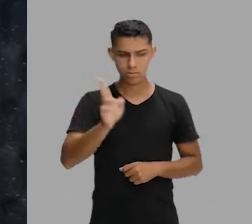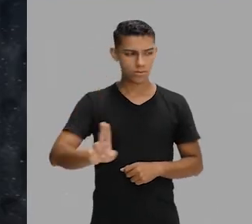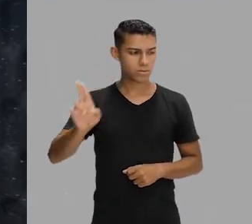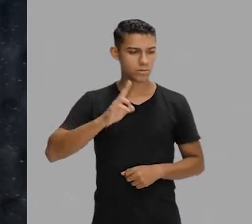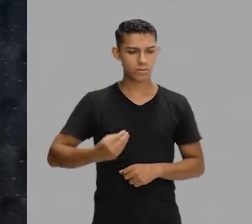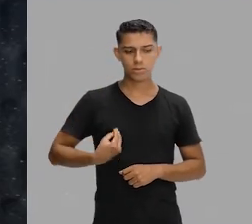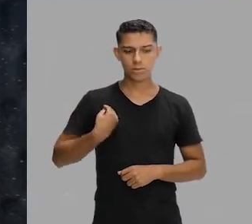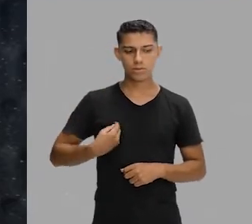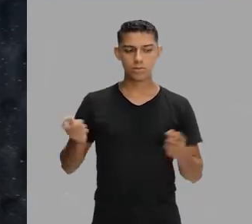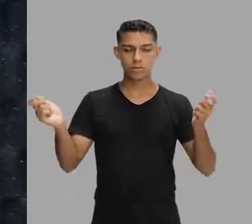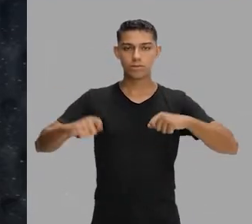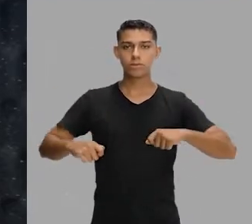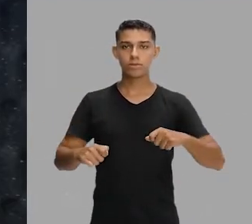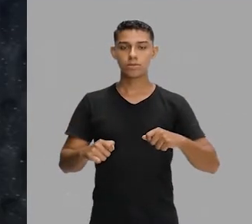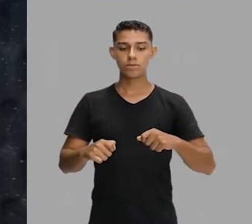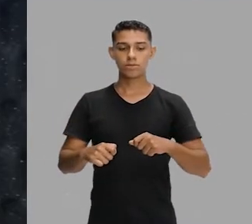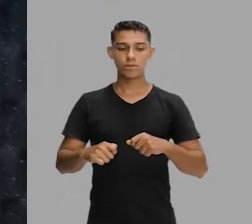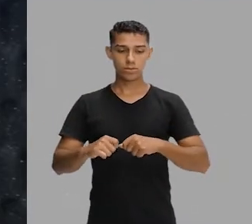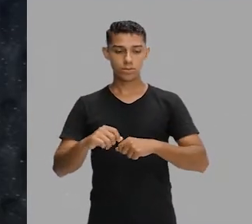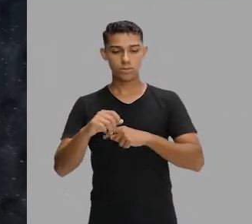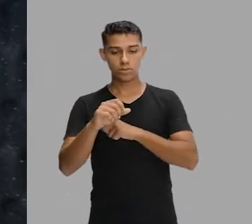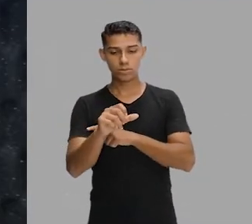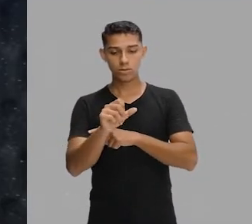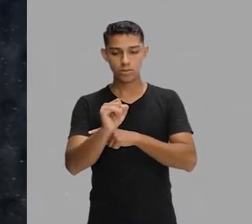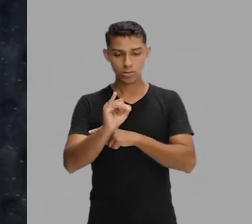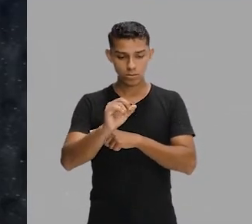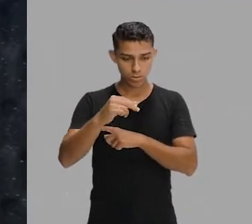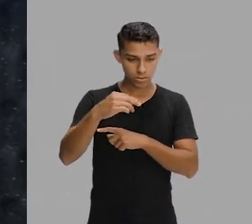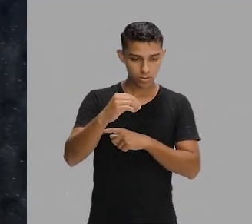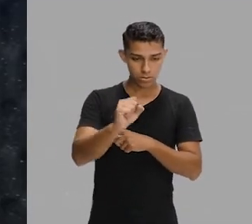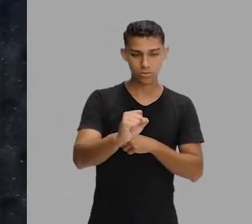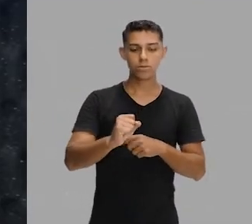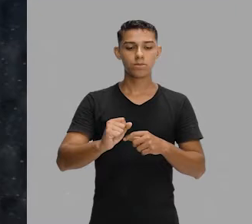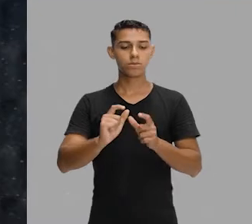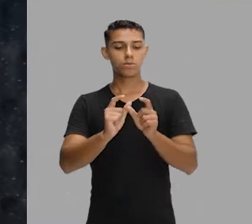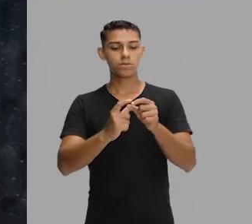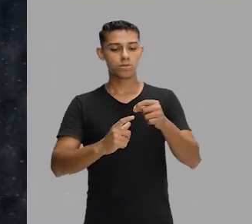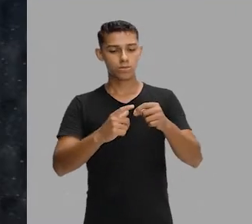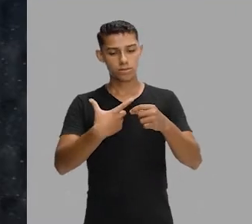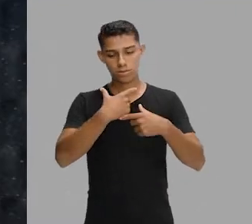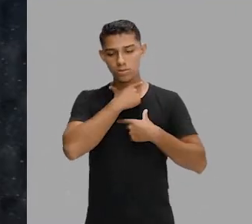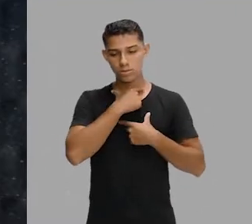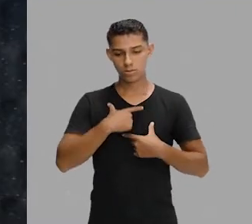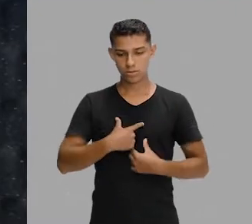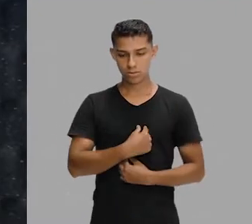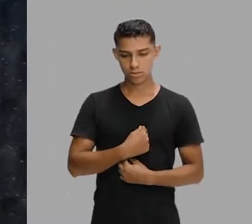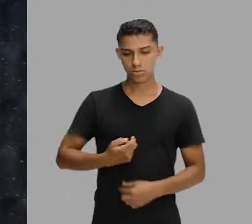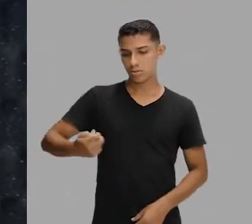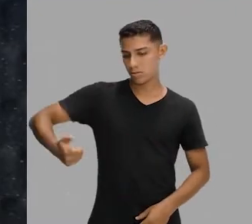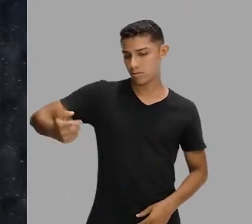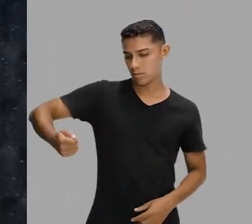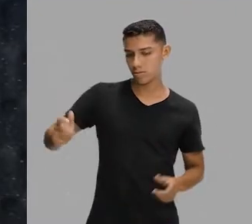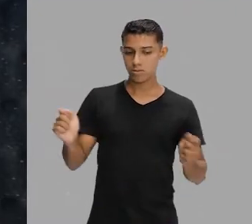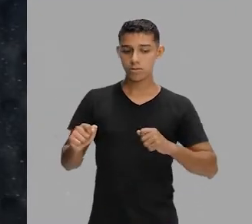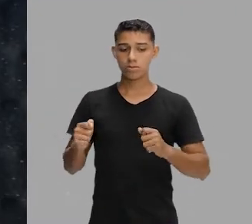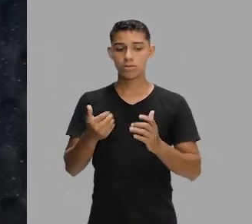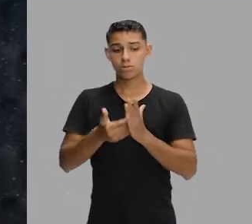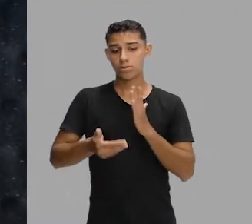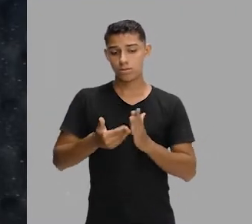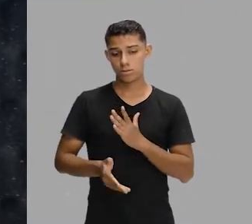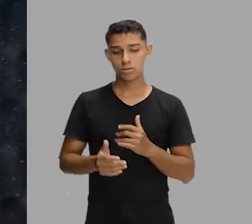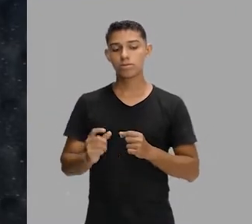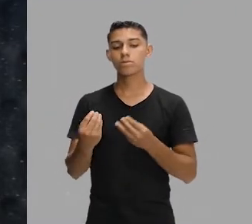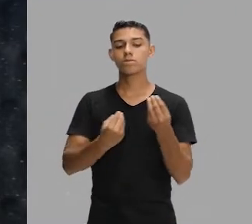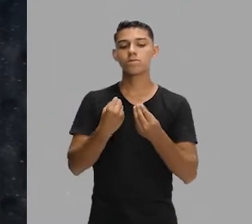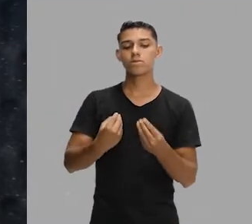produzir sinos, medalhas, moedas e estátuas. Esse desgaste nada mais é do que a